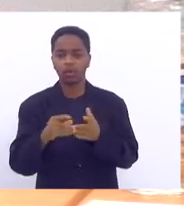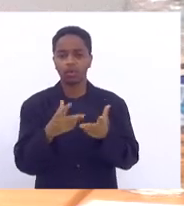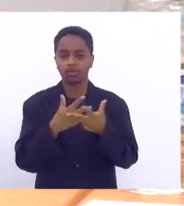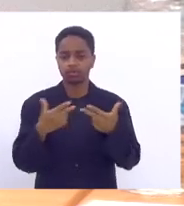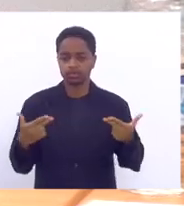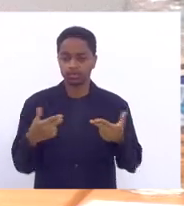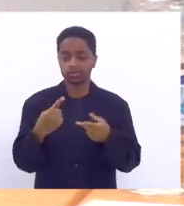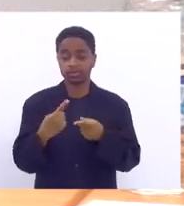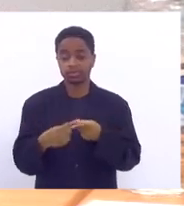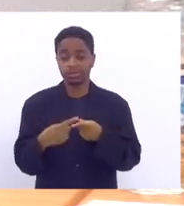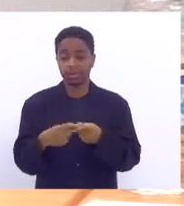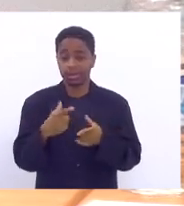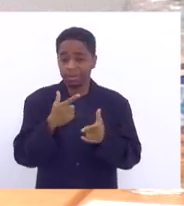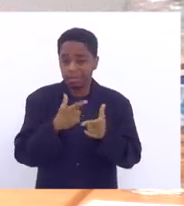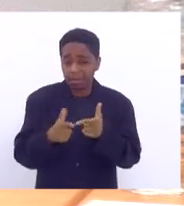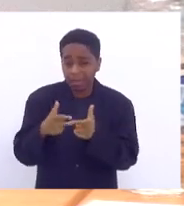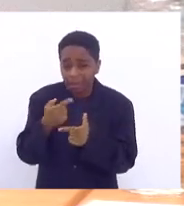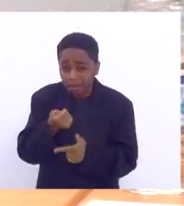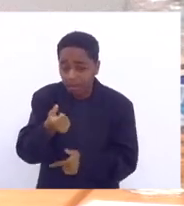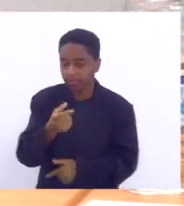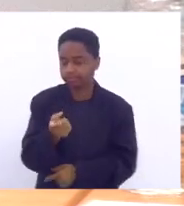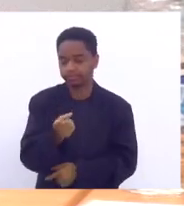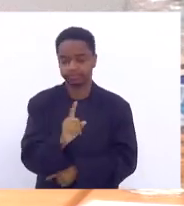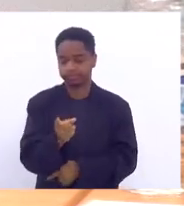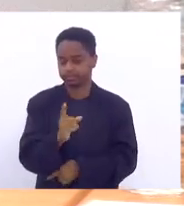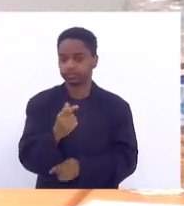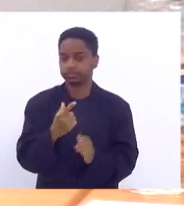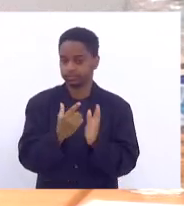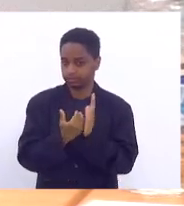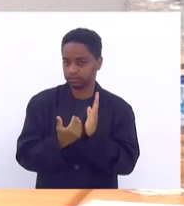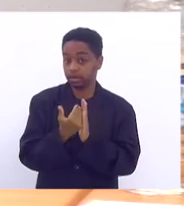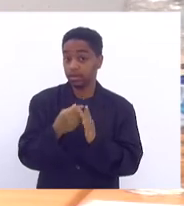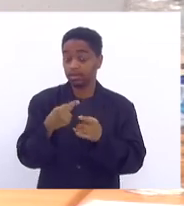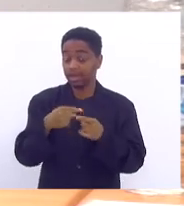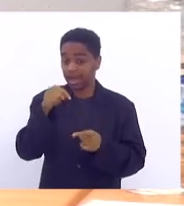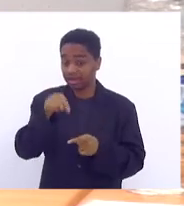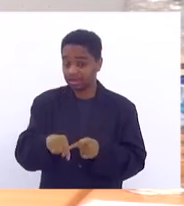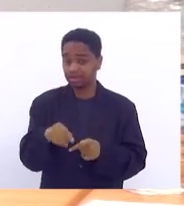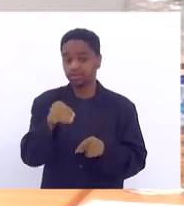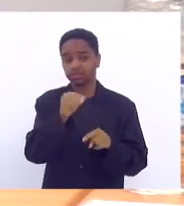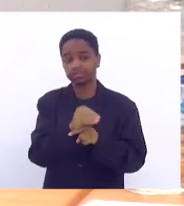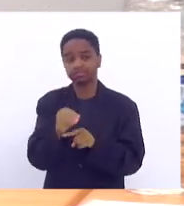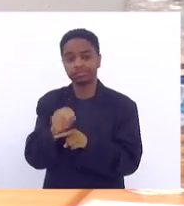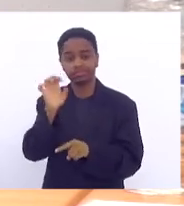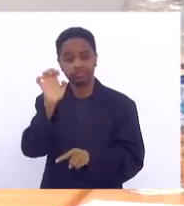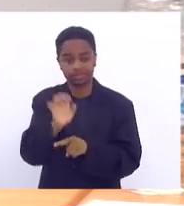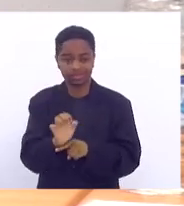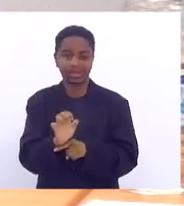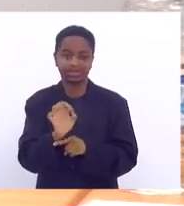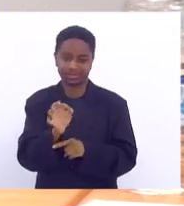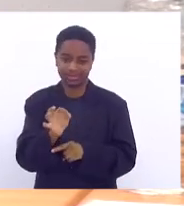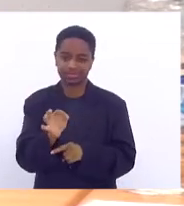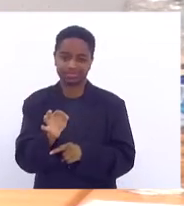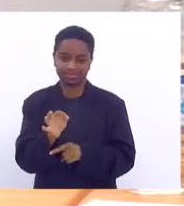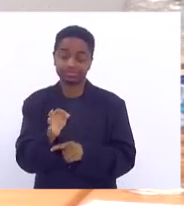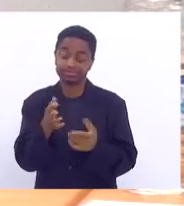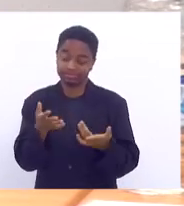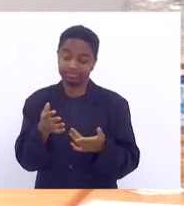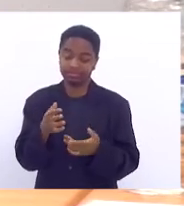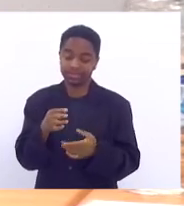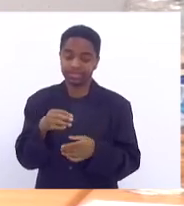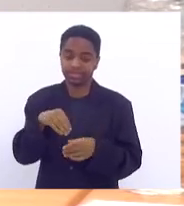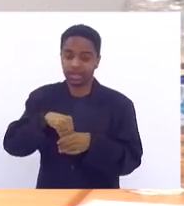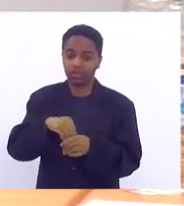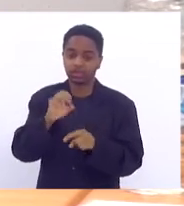e não são poucos os problemas que uma casa isso aqui é um estado para cuidar né é um estado dentro de um estado essa casa é